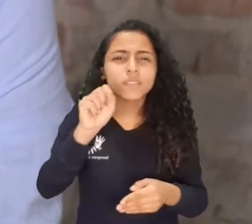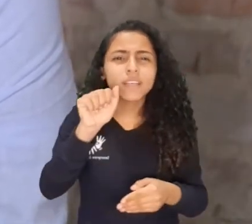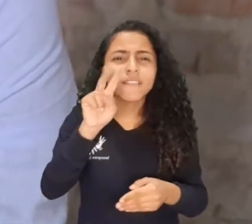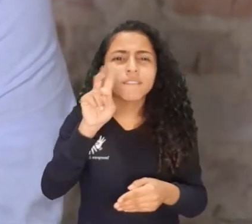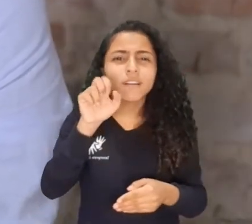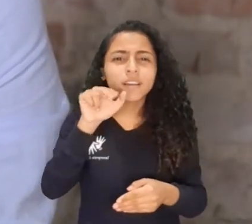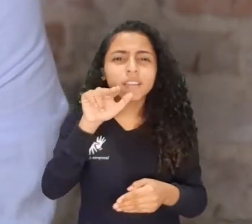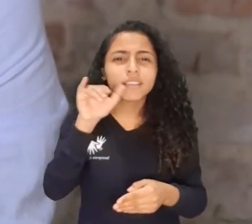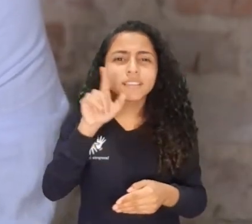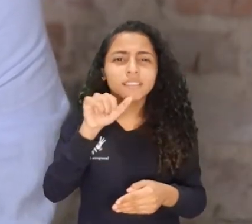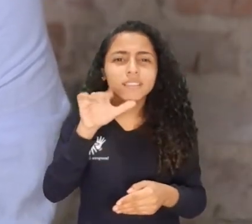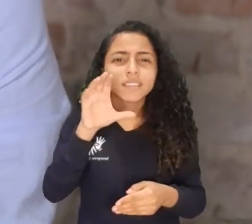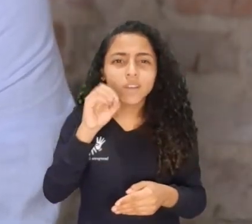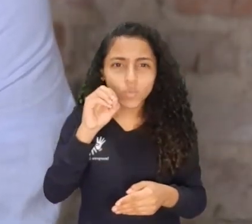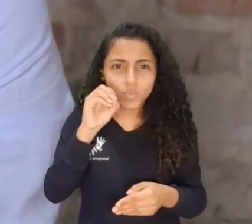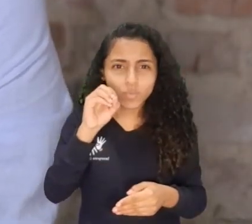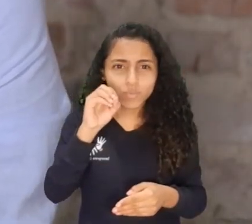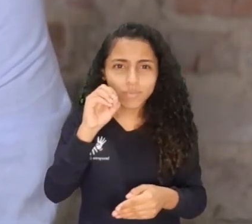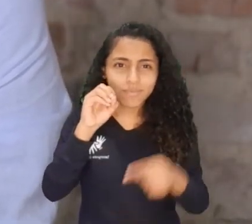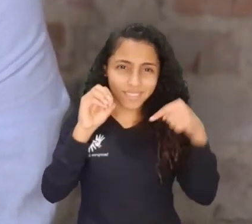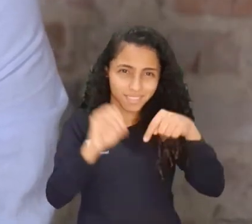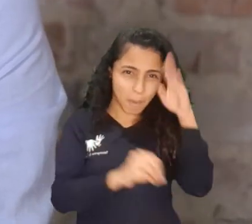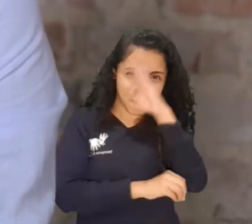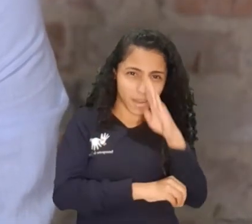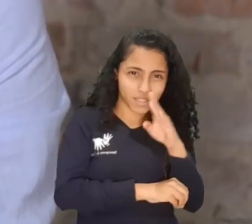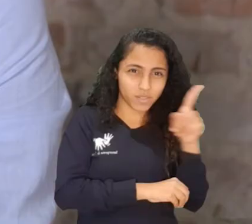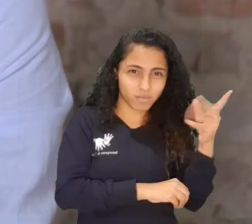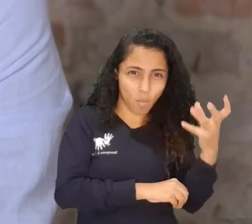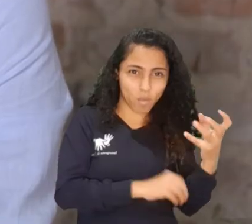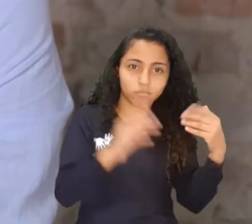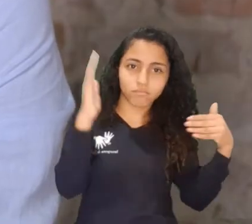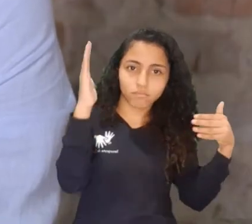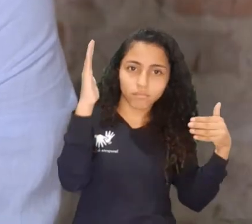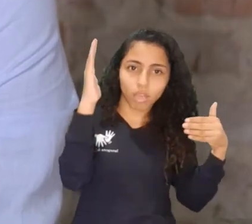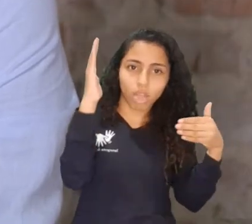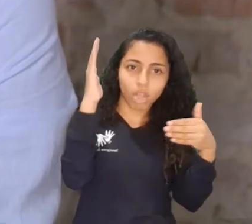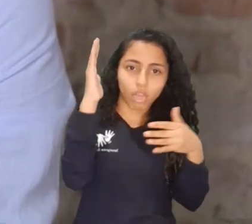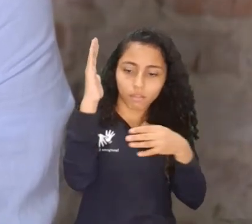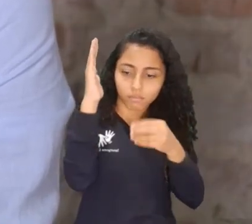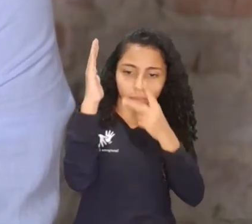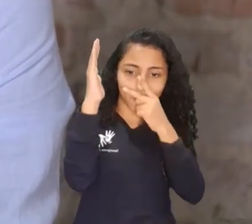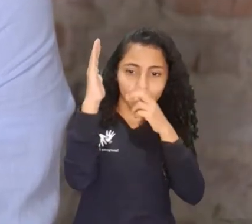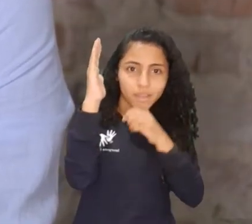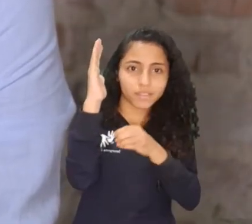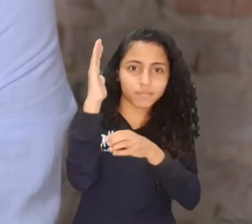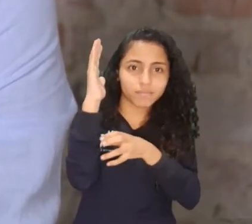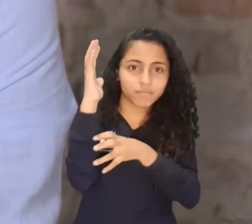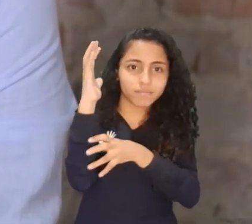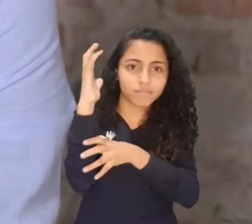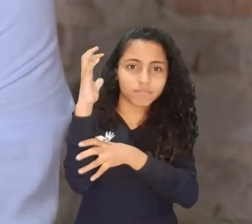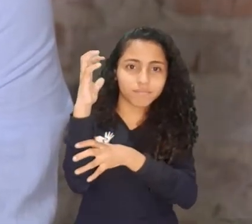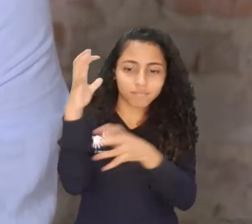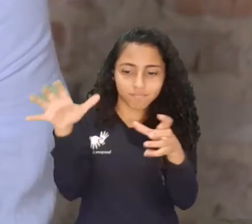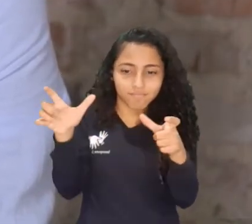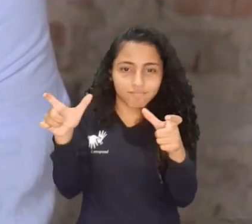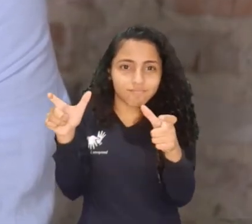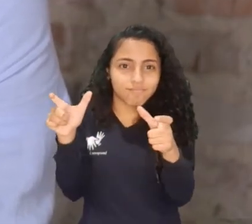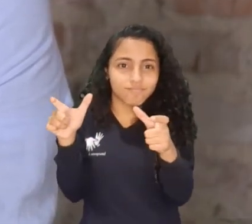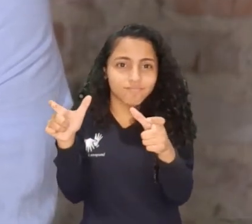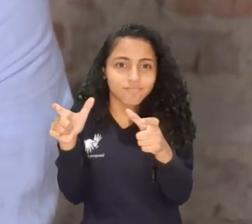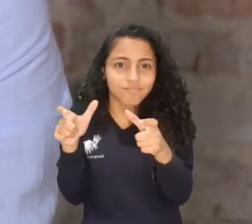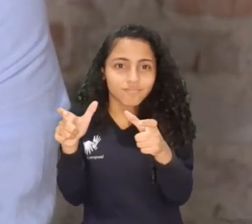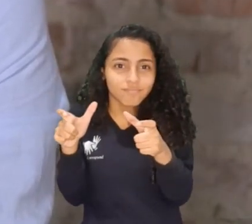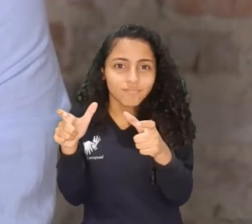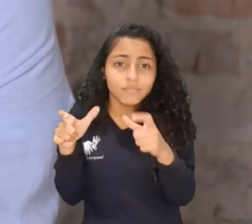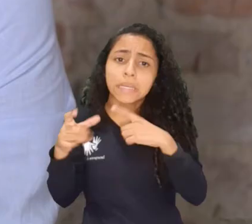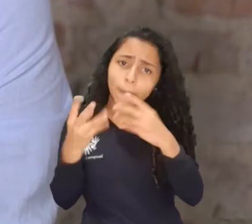que no nosso caso é o cerrado brasileiro, sobre a Amazônia. Muito embora boa parte desse avanço aconteça por causa de